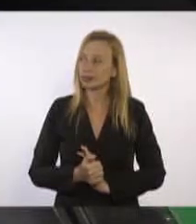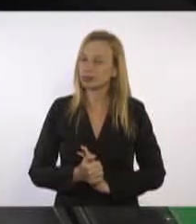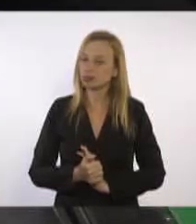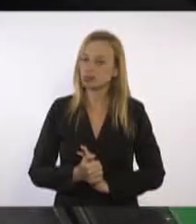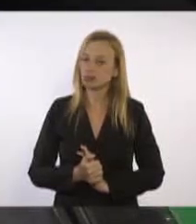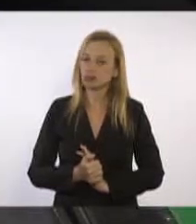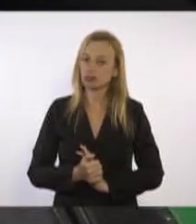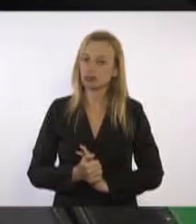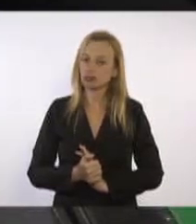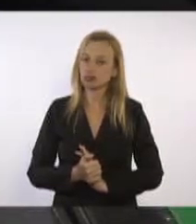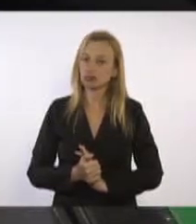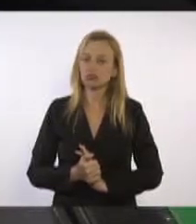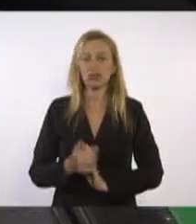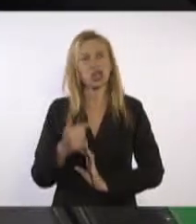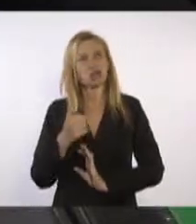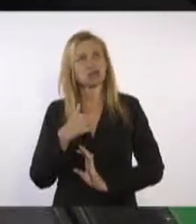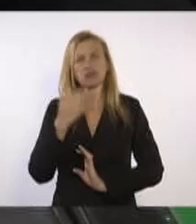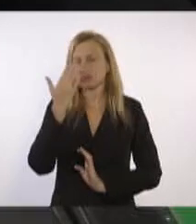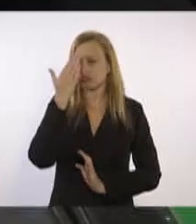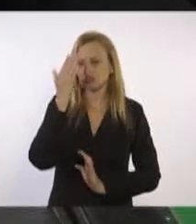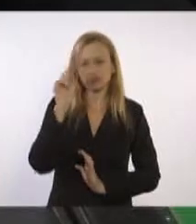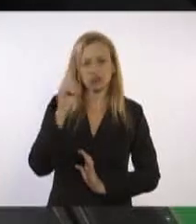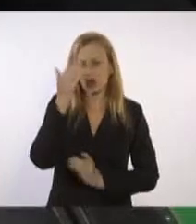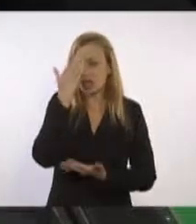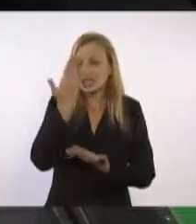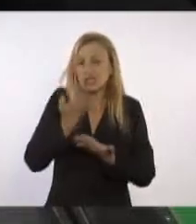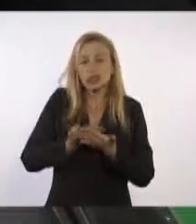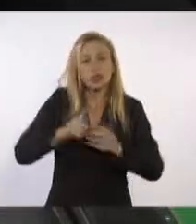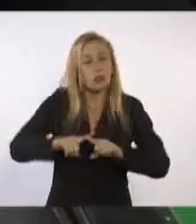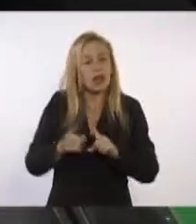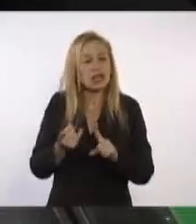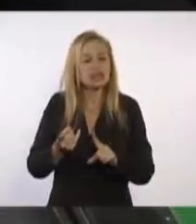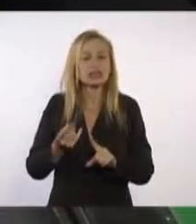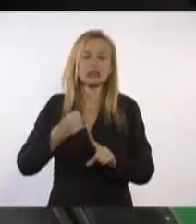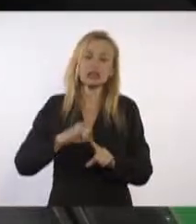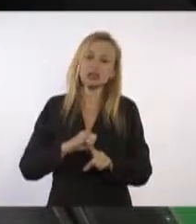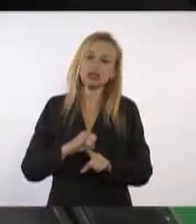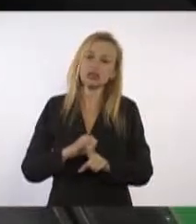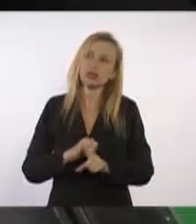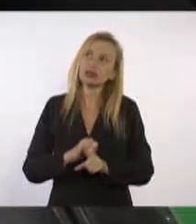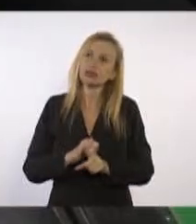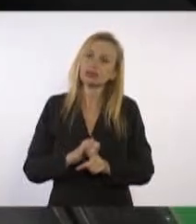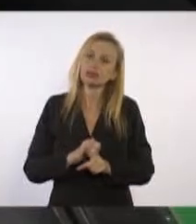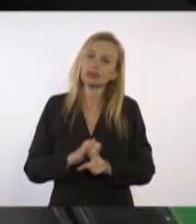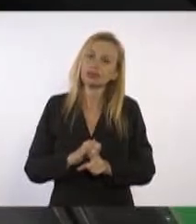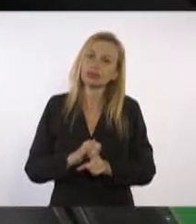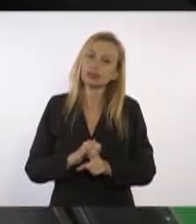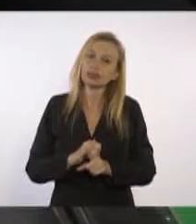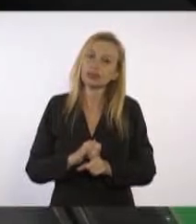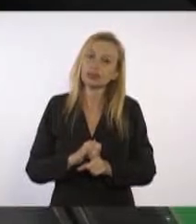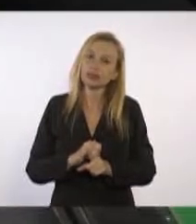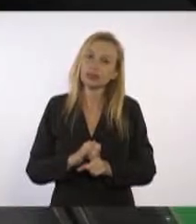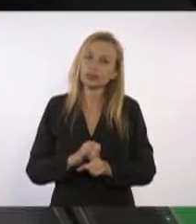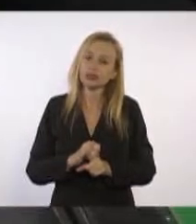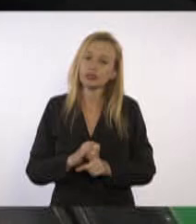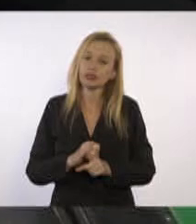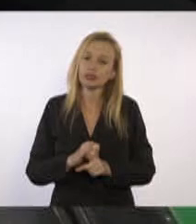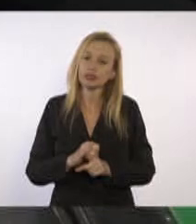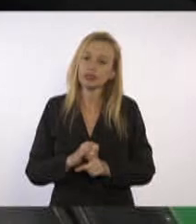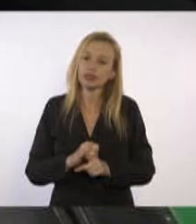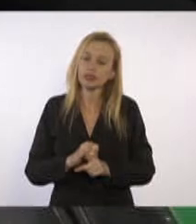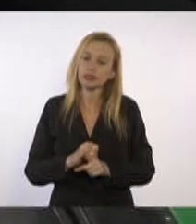ser o caso, mas que, ainda que estivéssemos diante de uma tentativa de